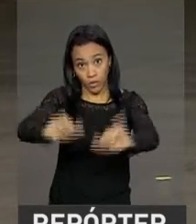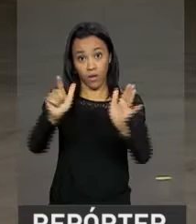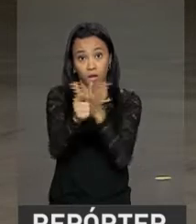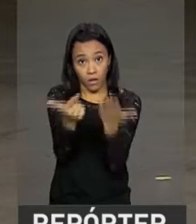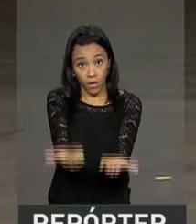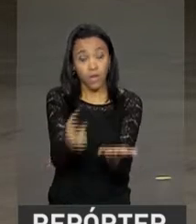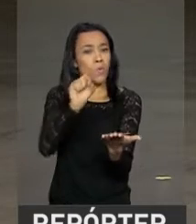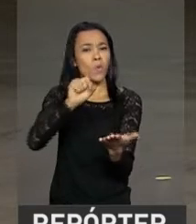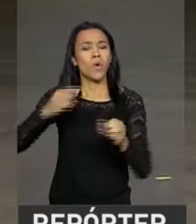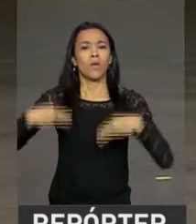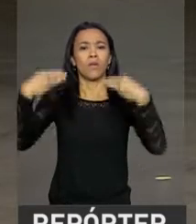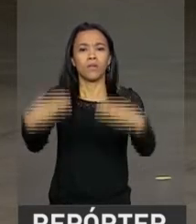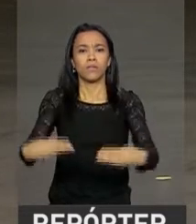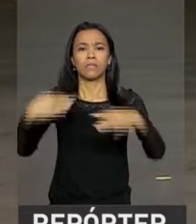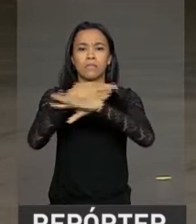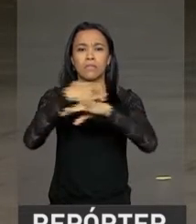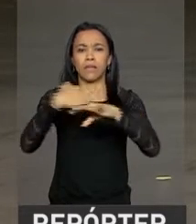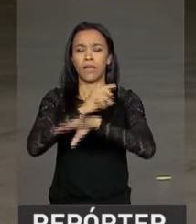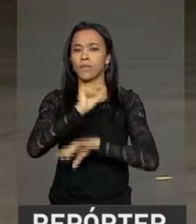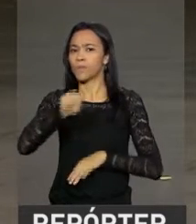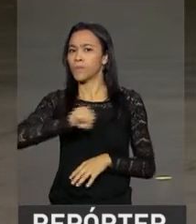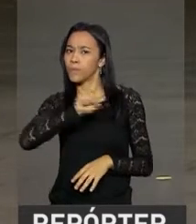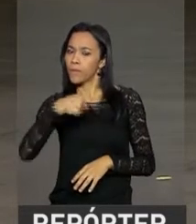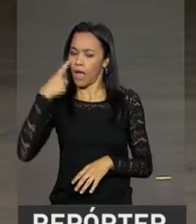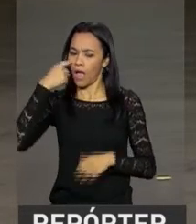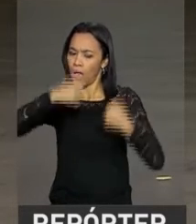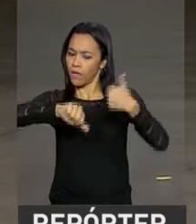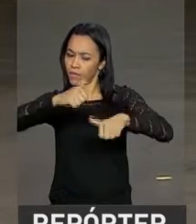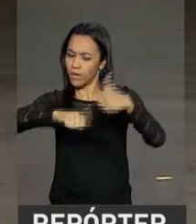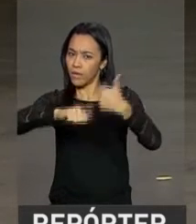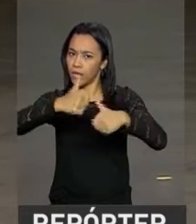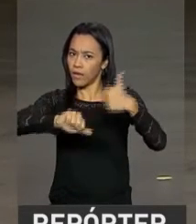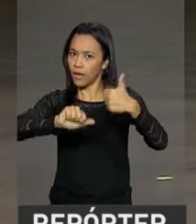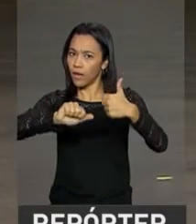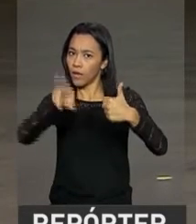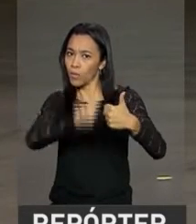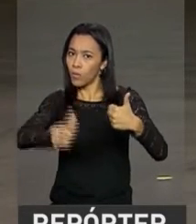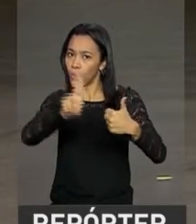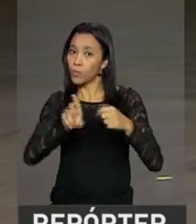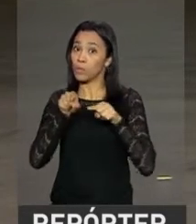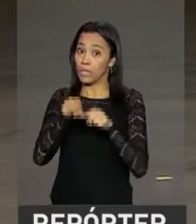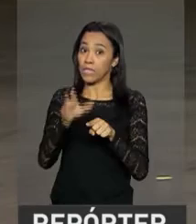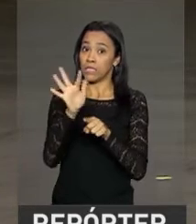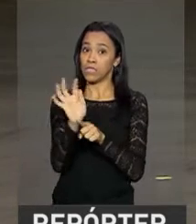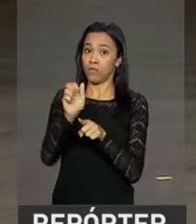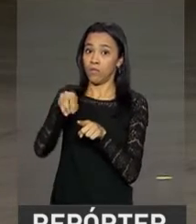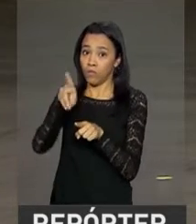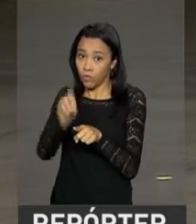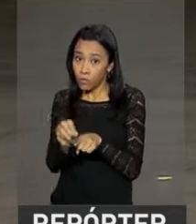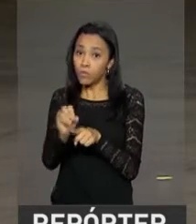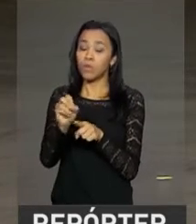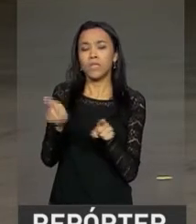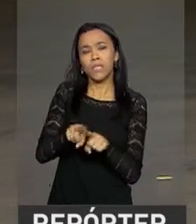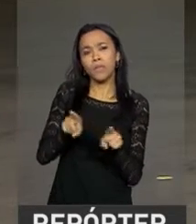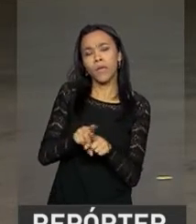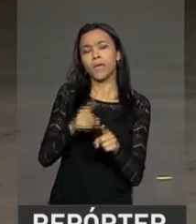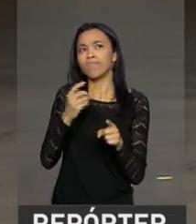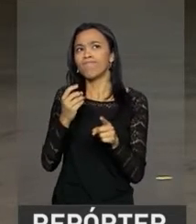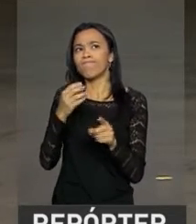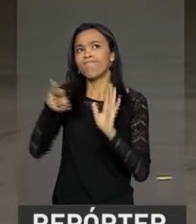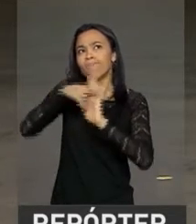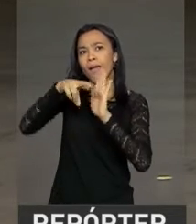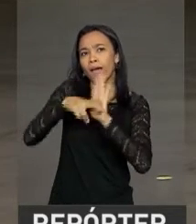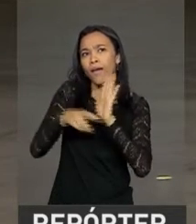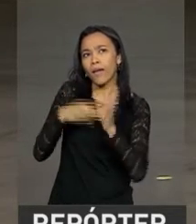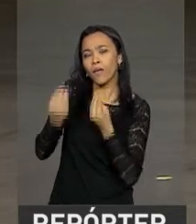das cidades a vale a conveniência da utilização desses fundos e também adote medidas para quitar